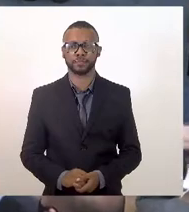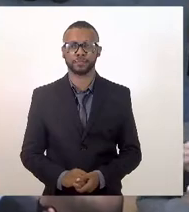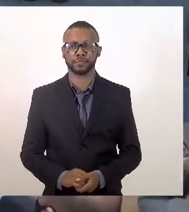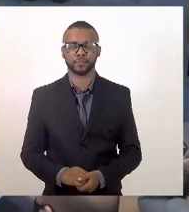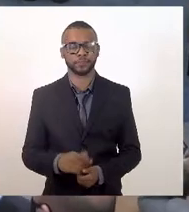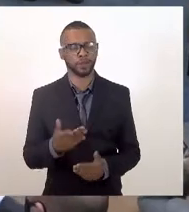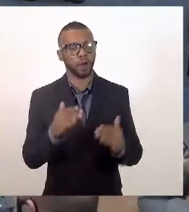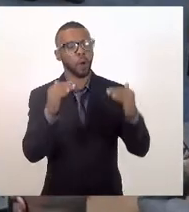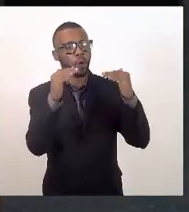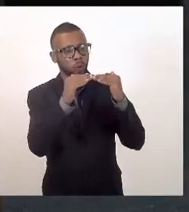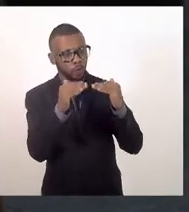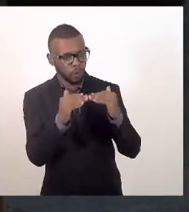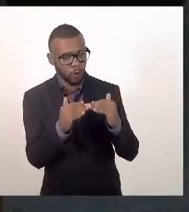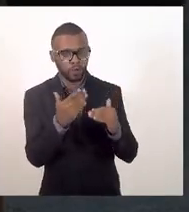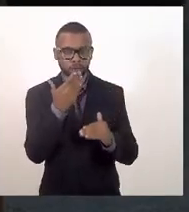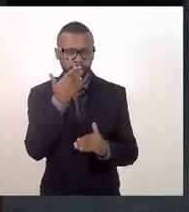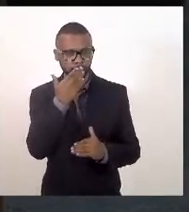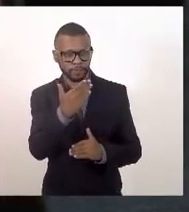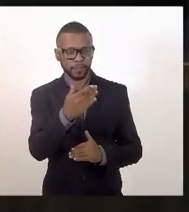Favorável, presidente.